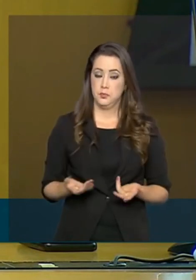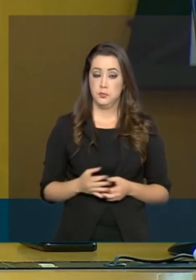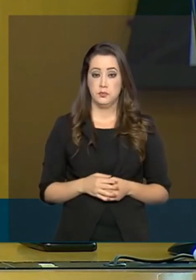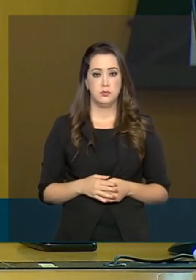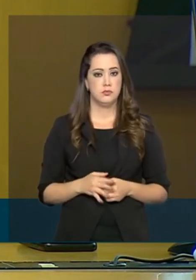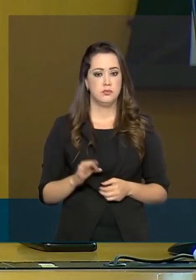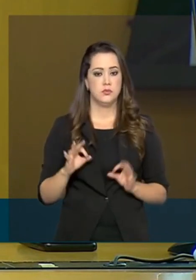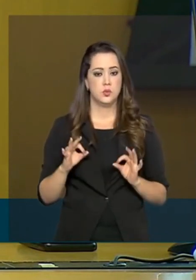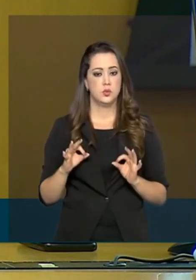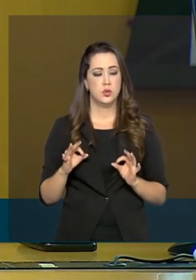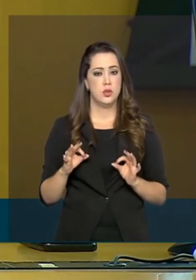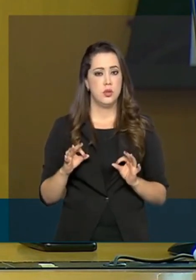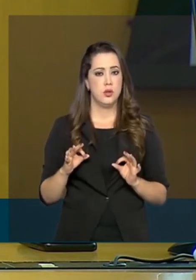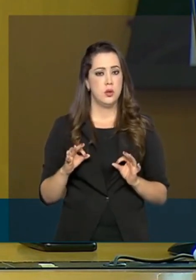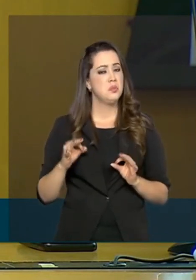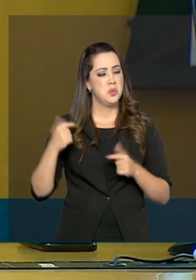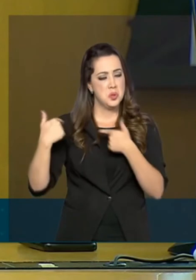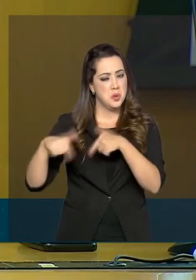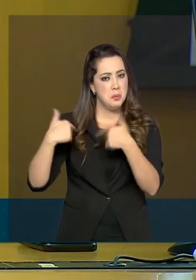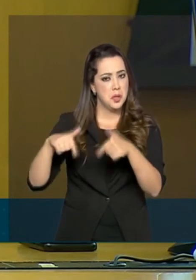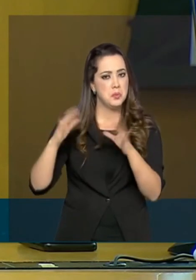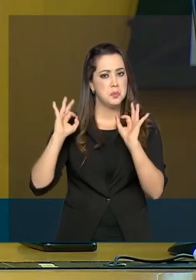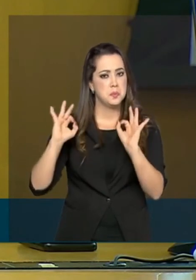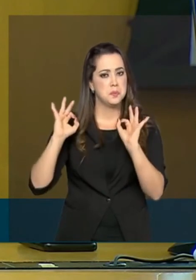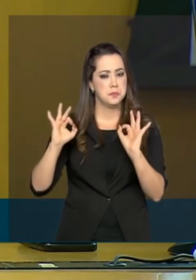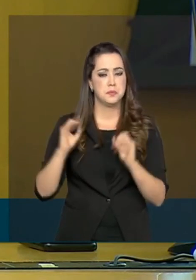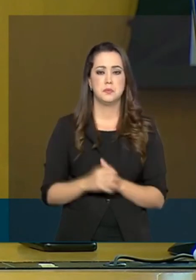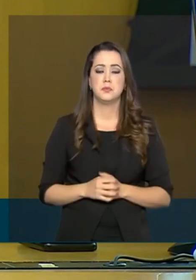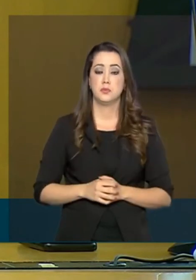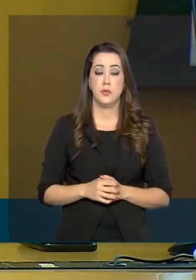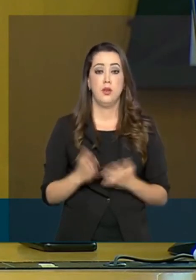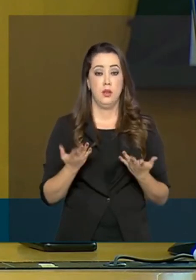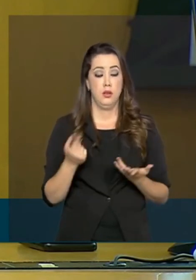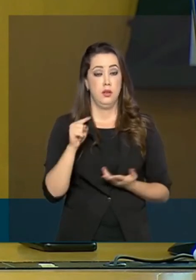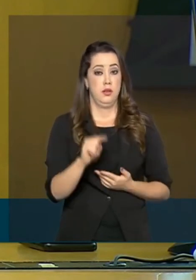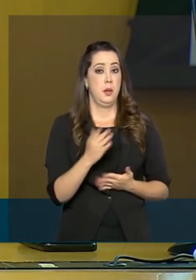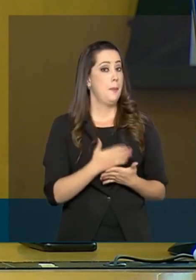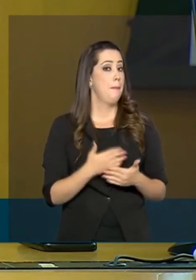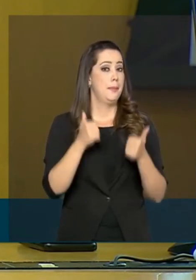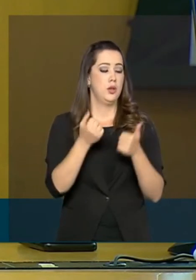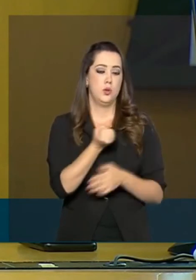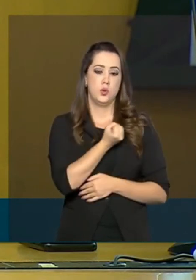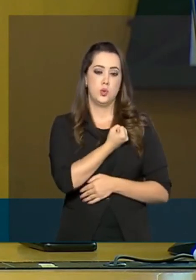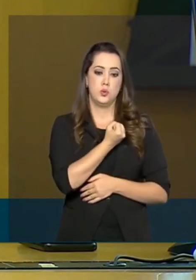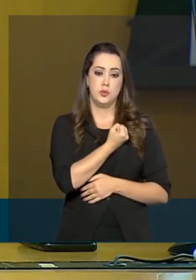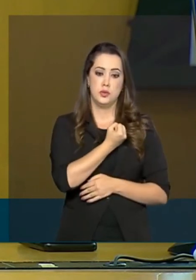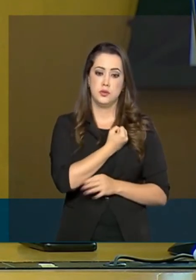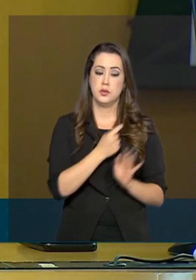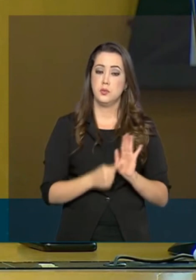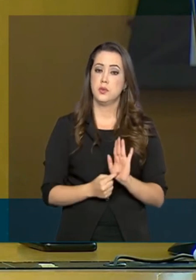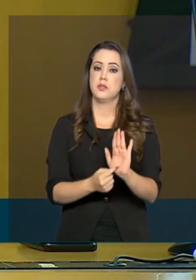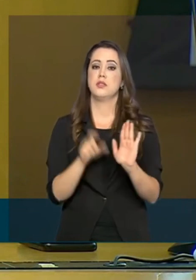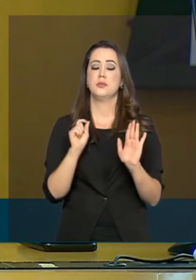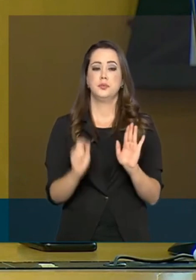em plena atividade de trabalho. E o melhor, os dados que foram mostrados